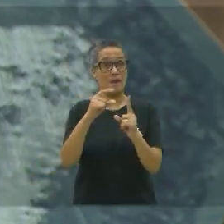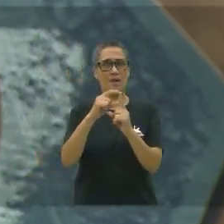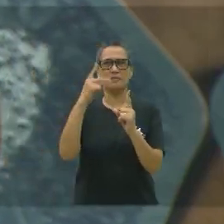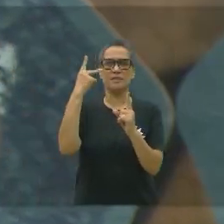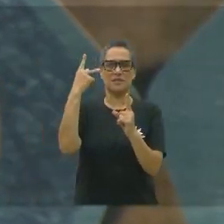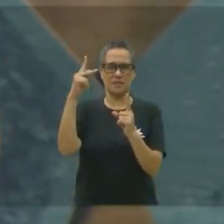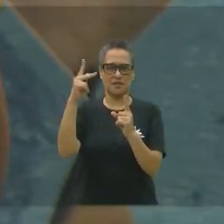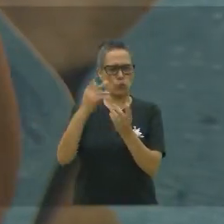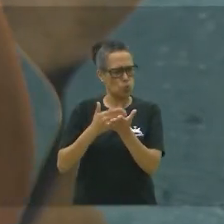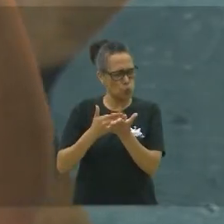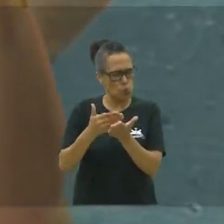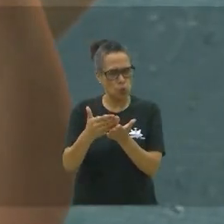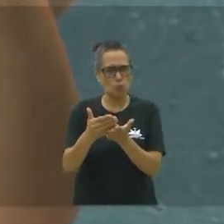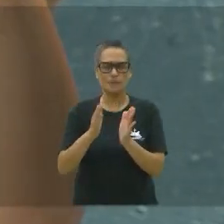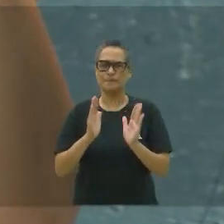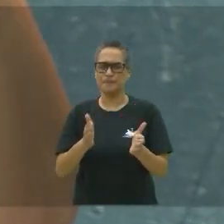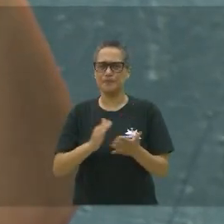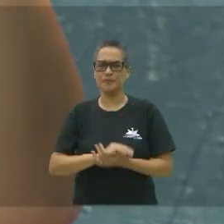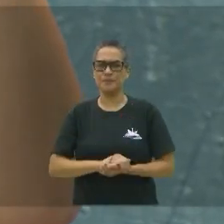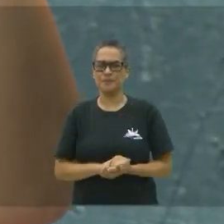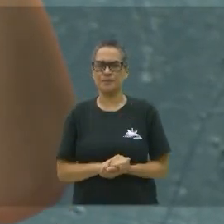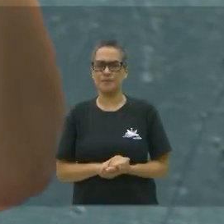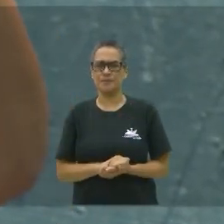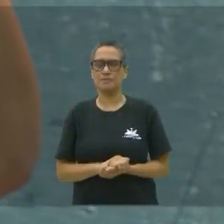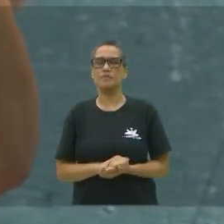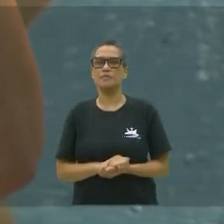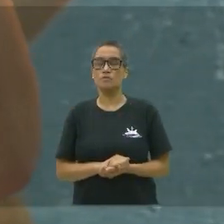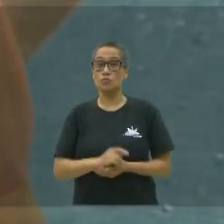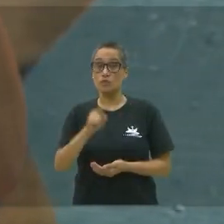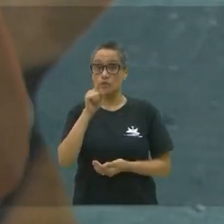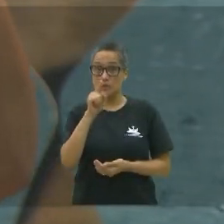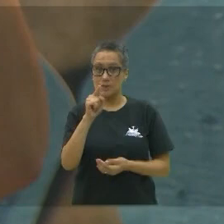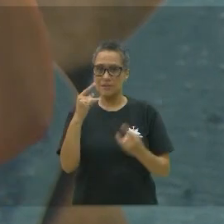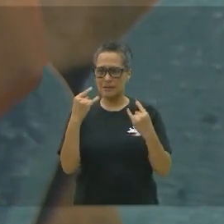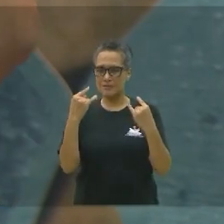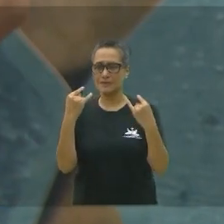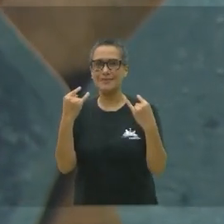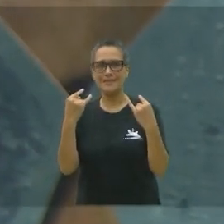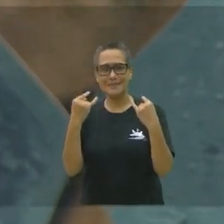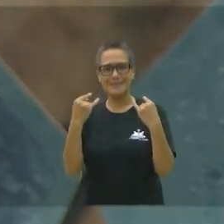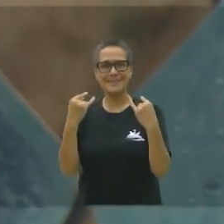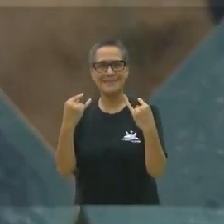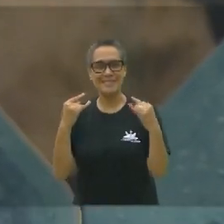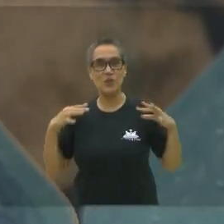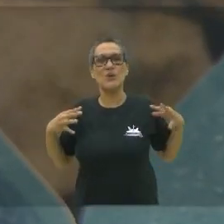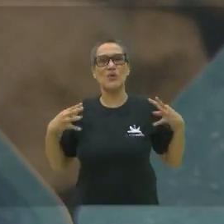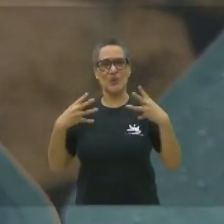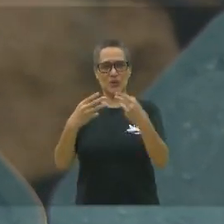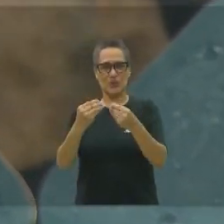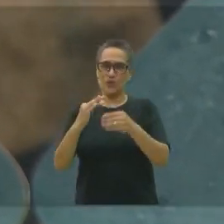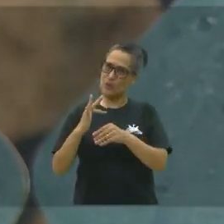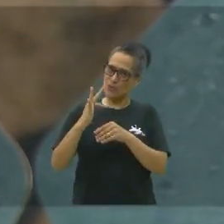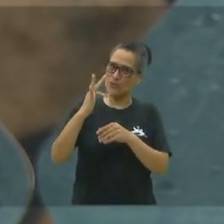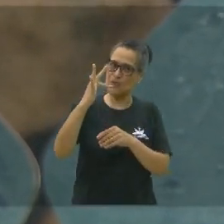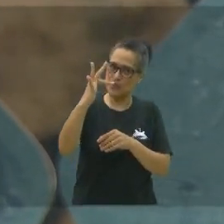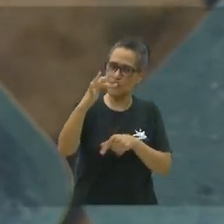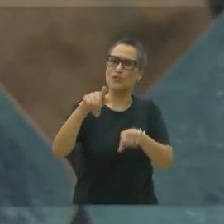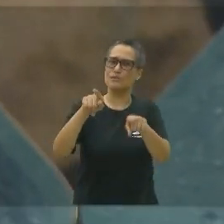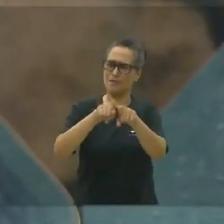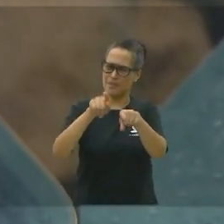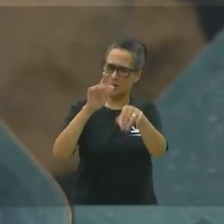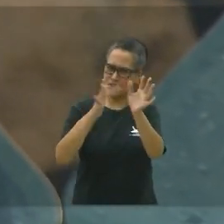já no início. Foi atraído toda a tua geração futura.